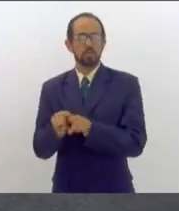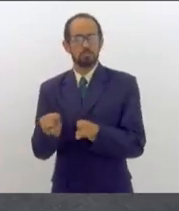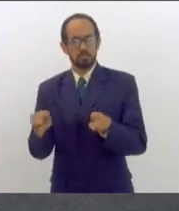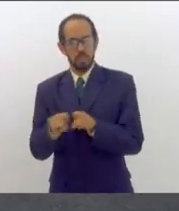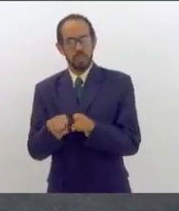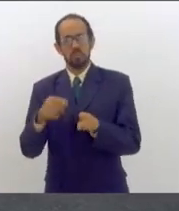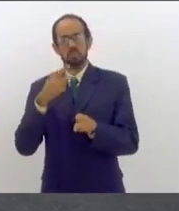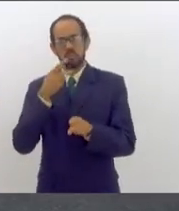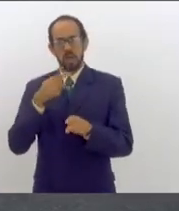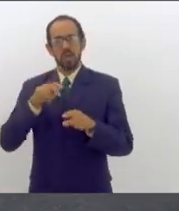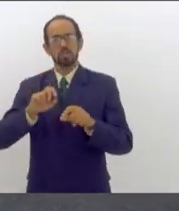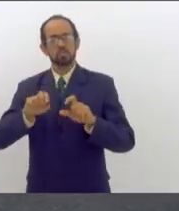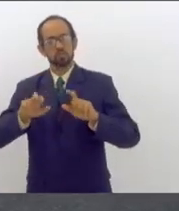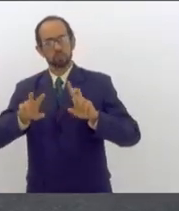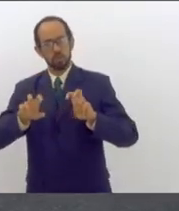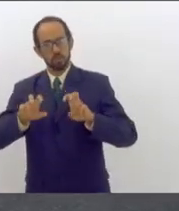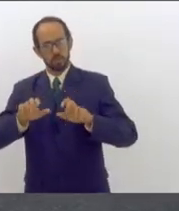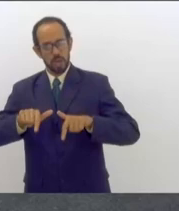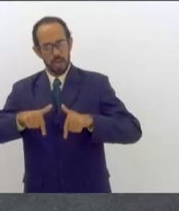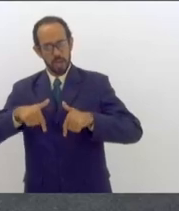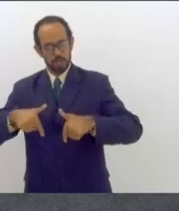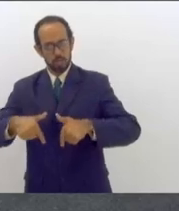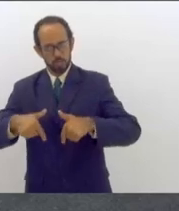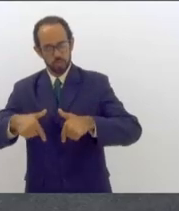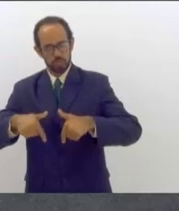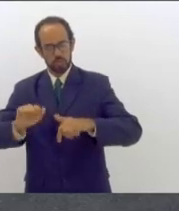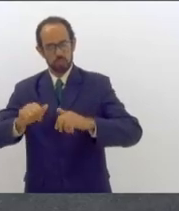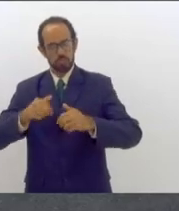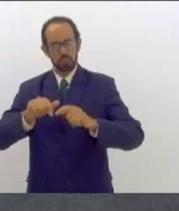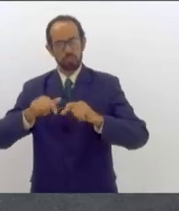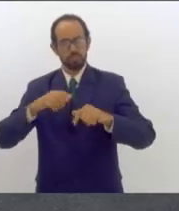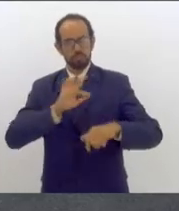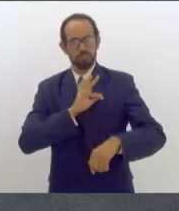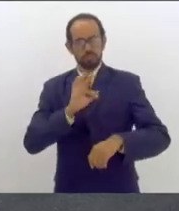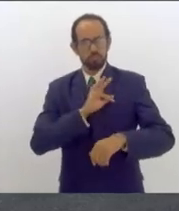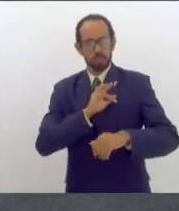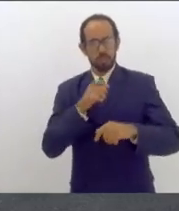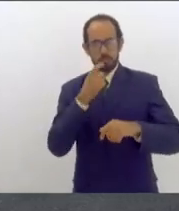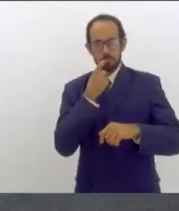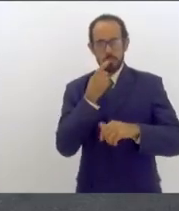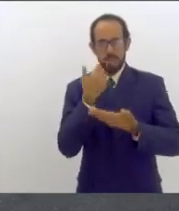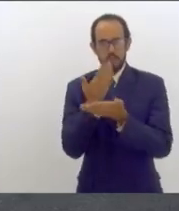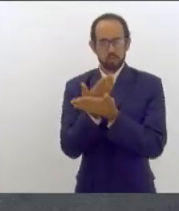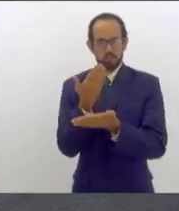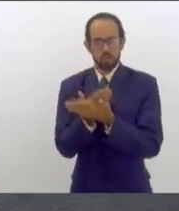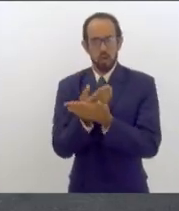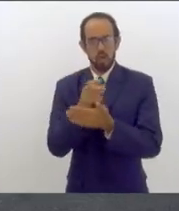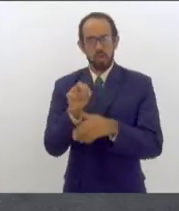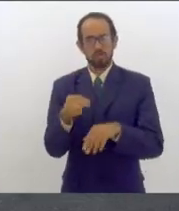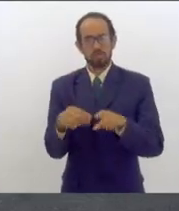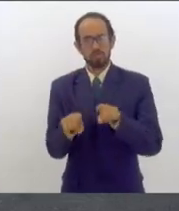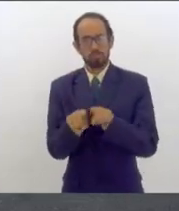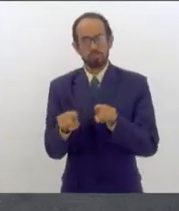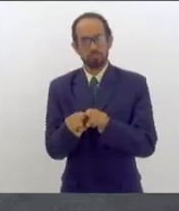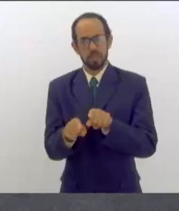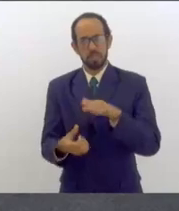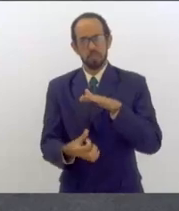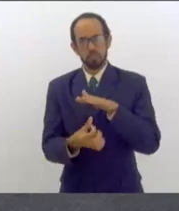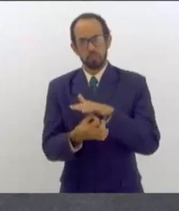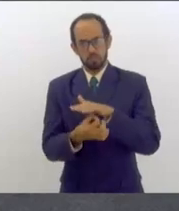ações policiais perto de escolas e perto de unidades de saúde para Além disso